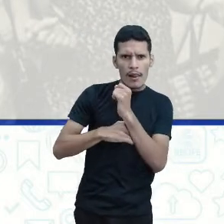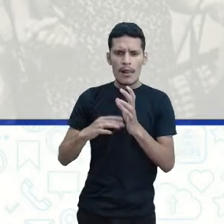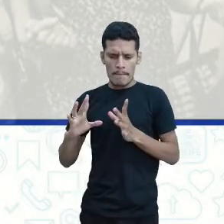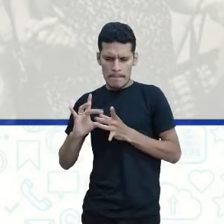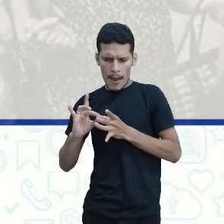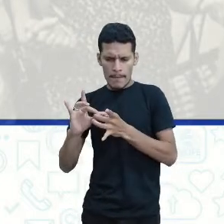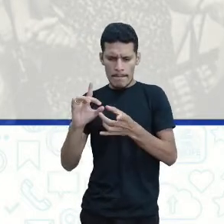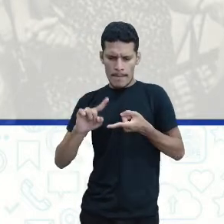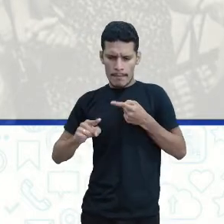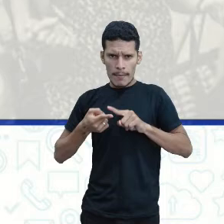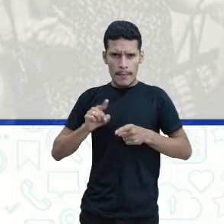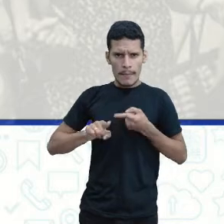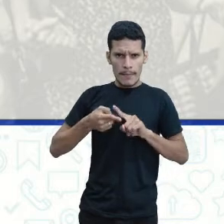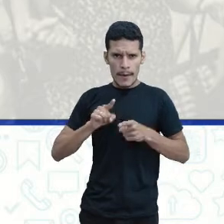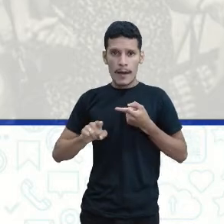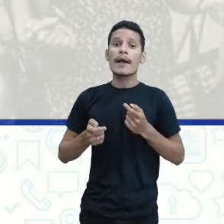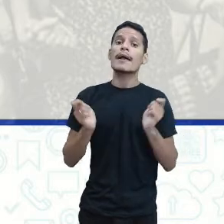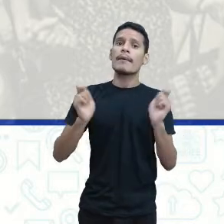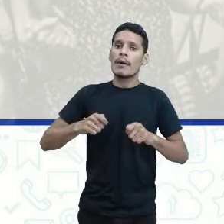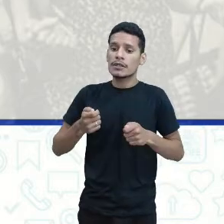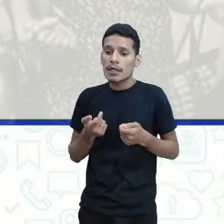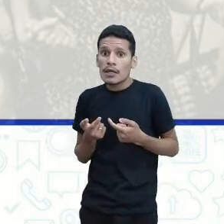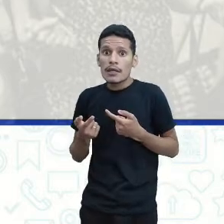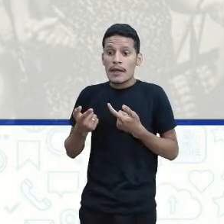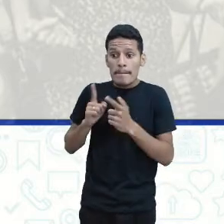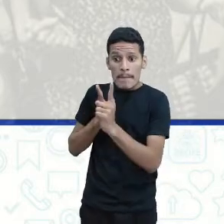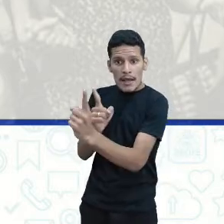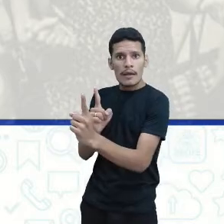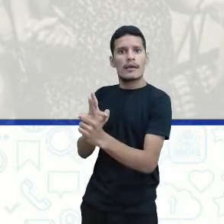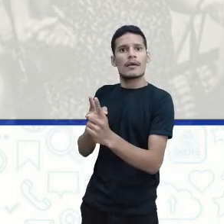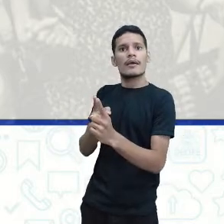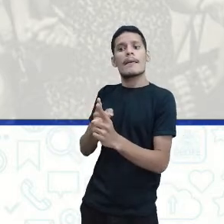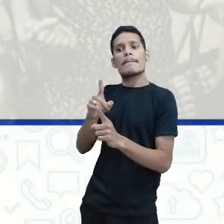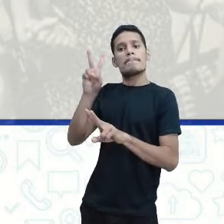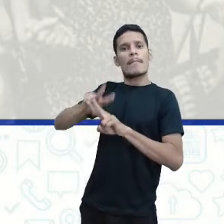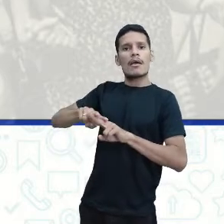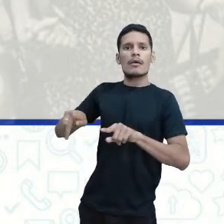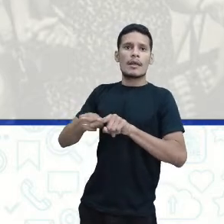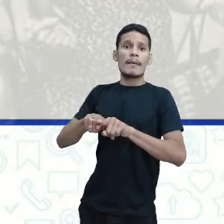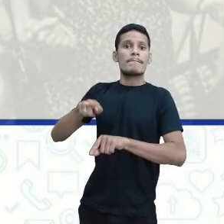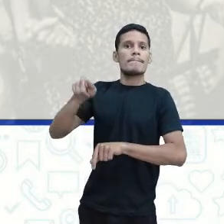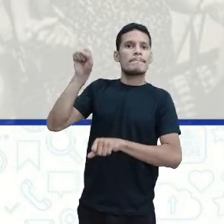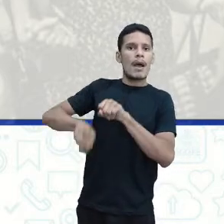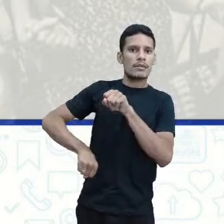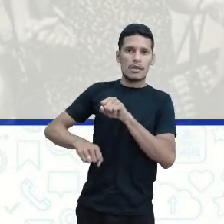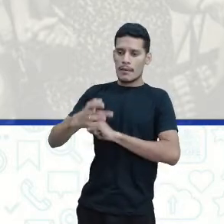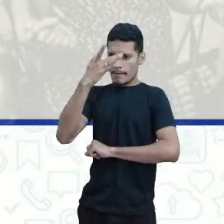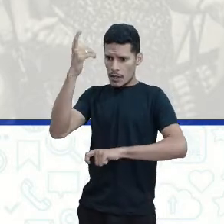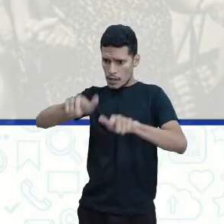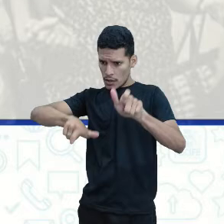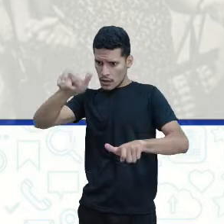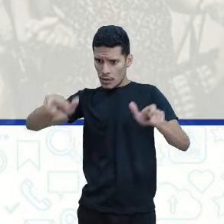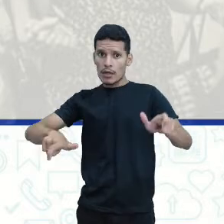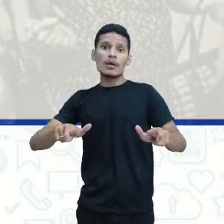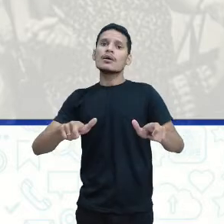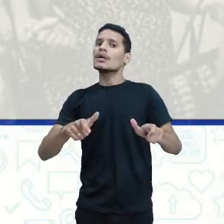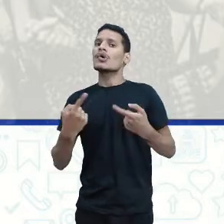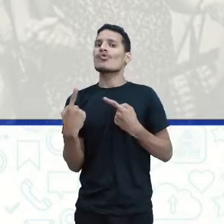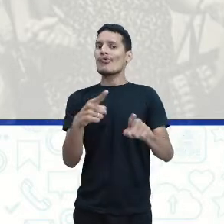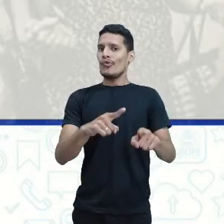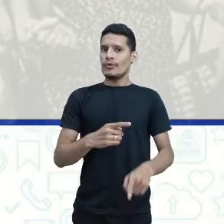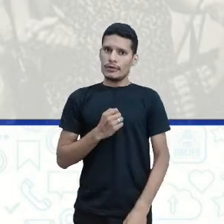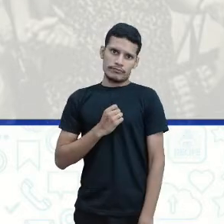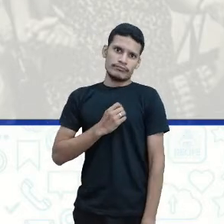si para perseguir, prender e matar aqueles que incomodavam esse regime. De fato, né, foi uma